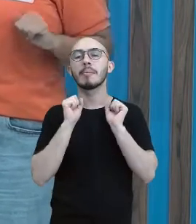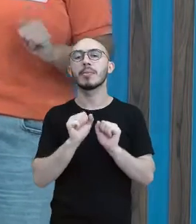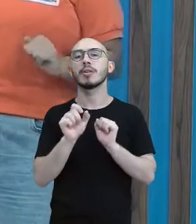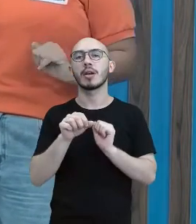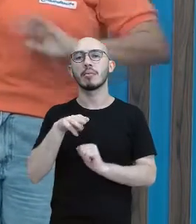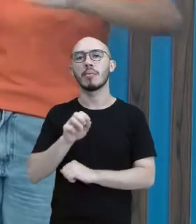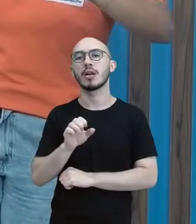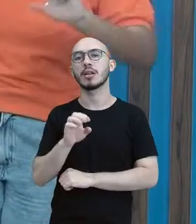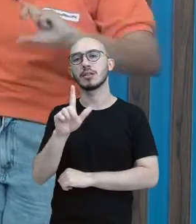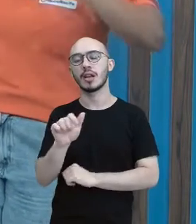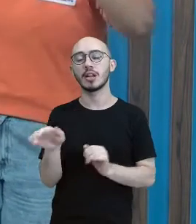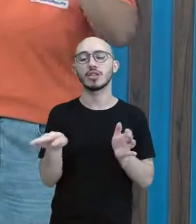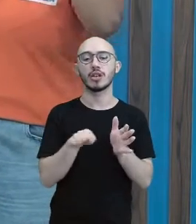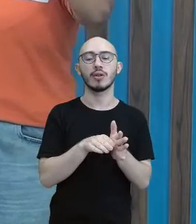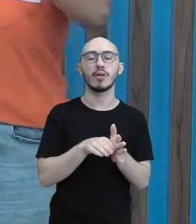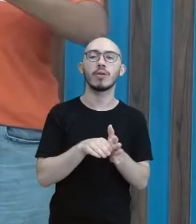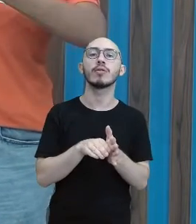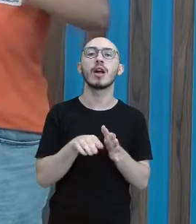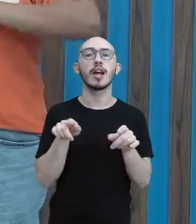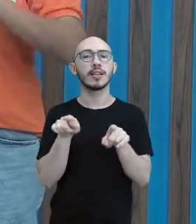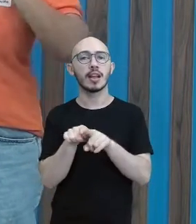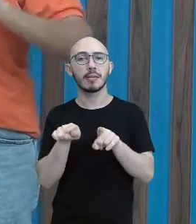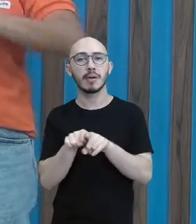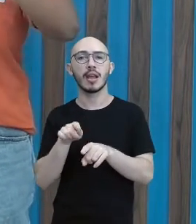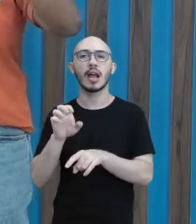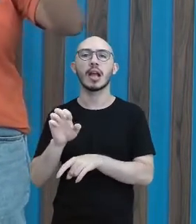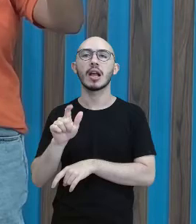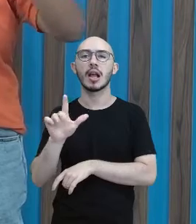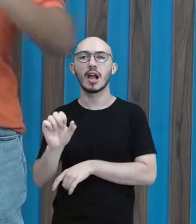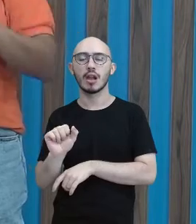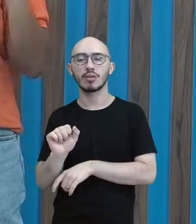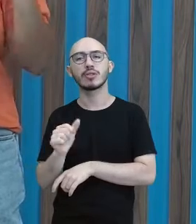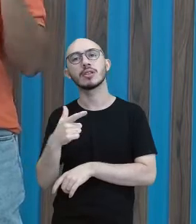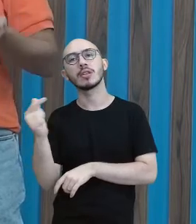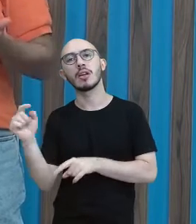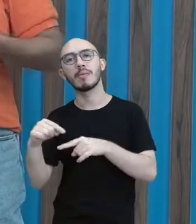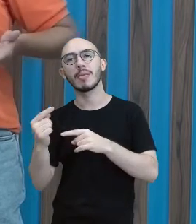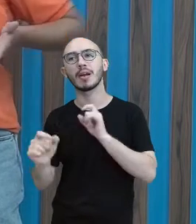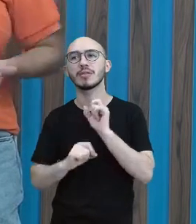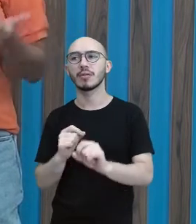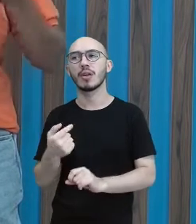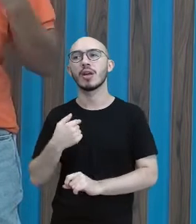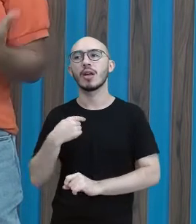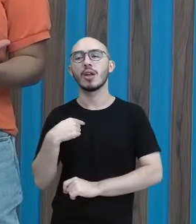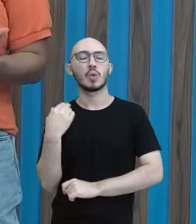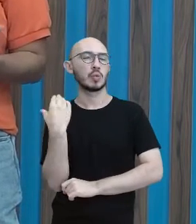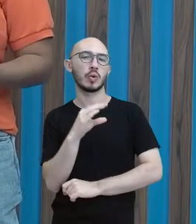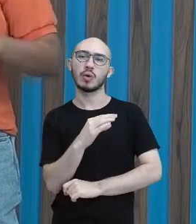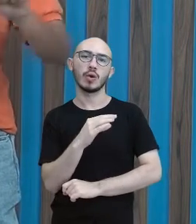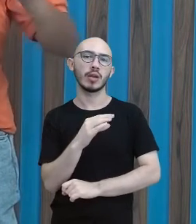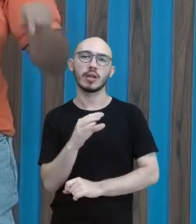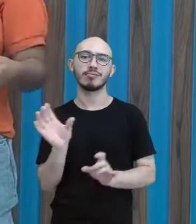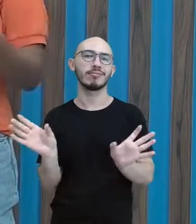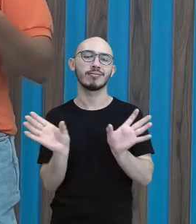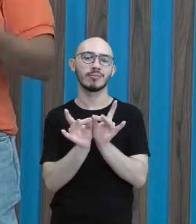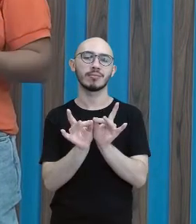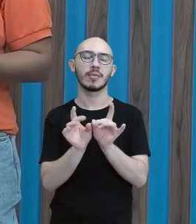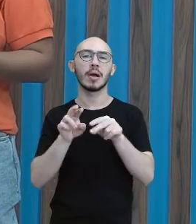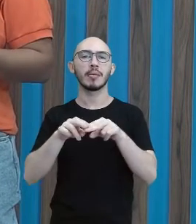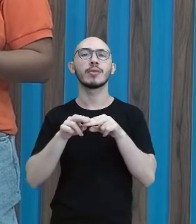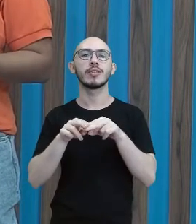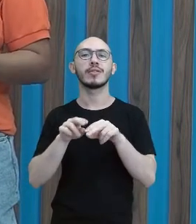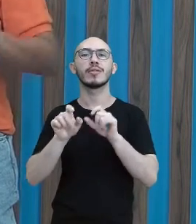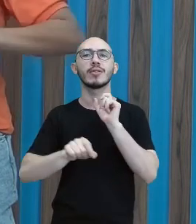se encontraram. Mas eu suprimi, eu não introduzi, eu não coloquei uma conjunção e optei pela